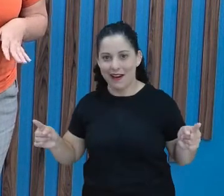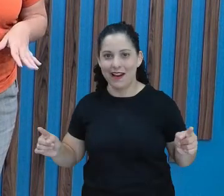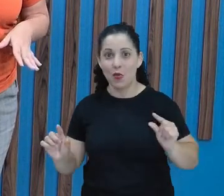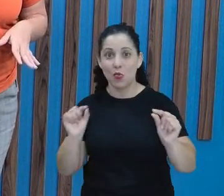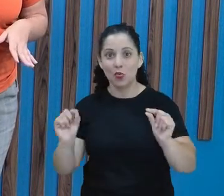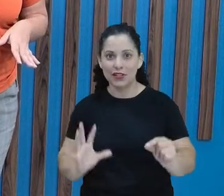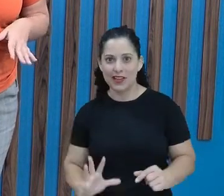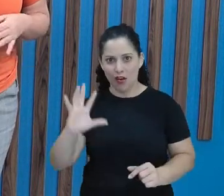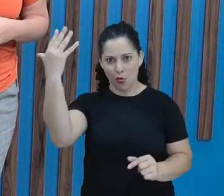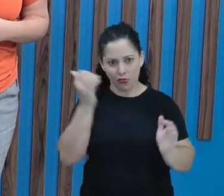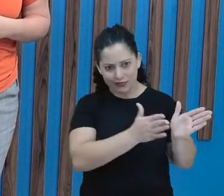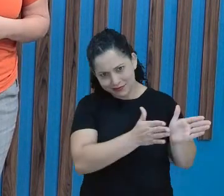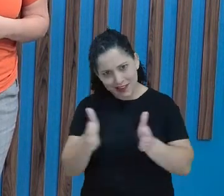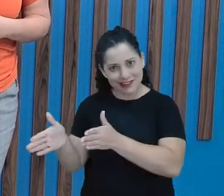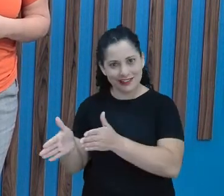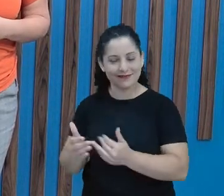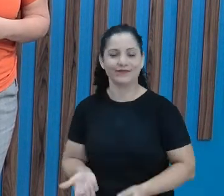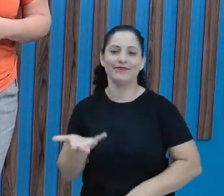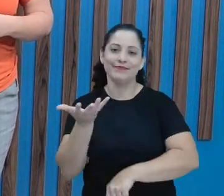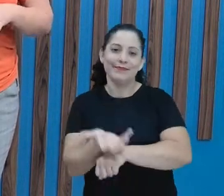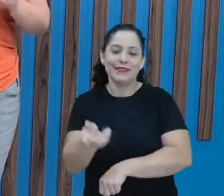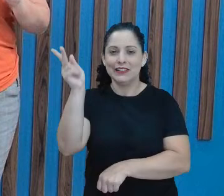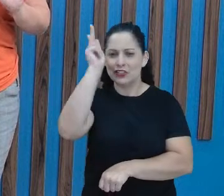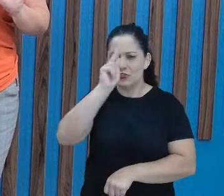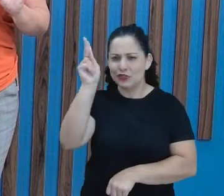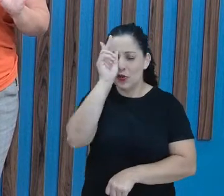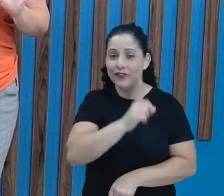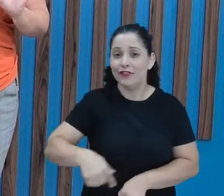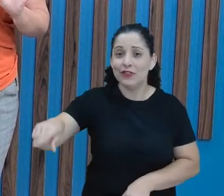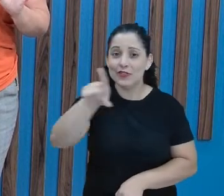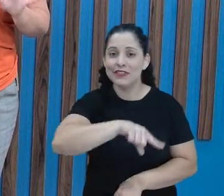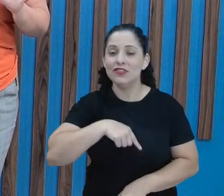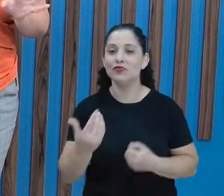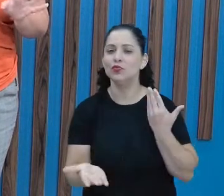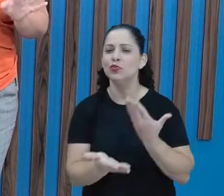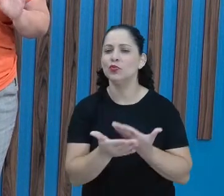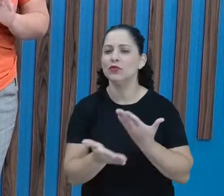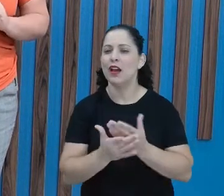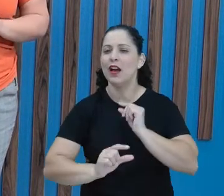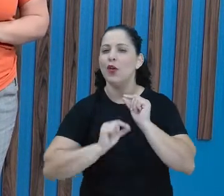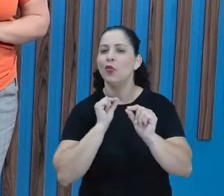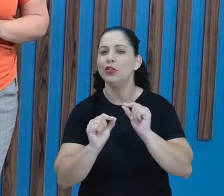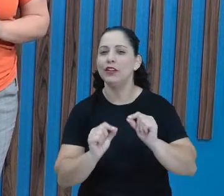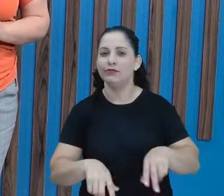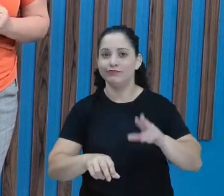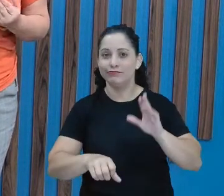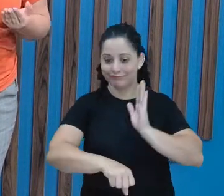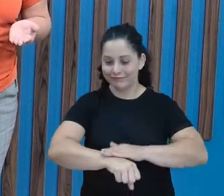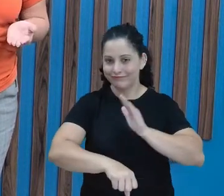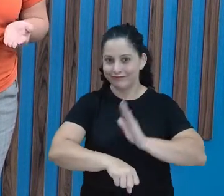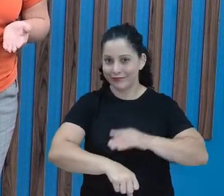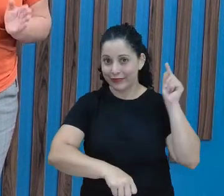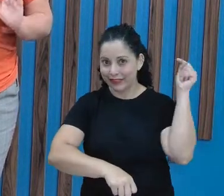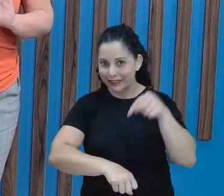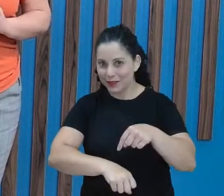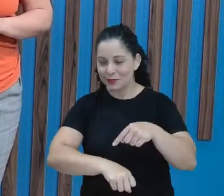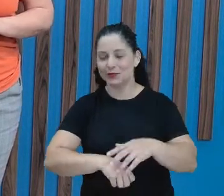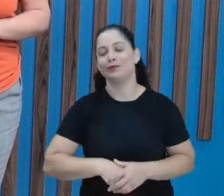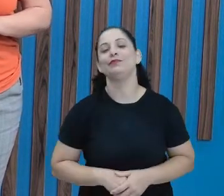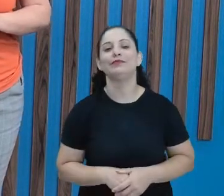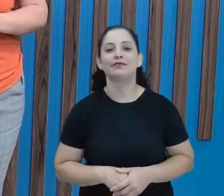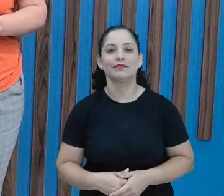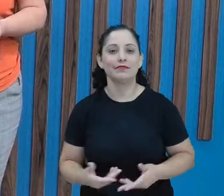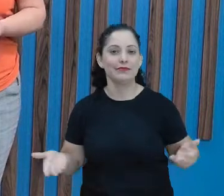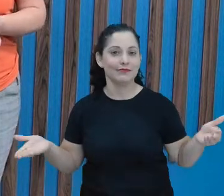por exemplo, vocês vão aí ao longo da vida escolar de vocês estudar muito em relação ao tempo, contar o tempo. Que em